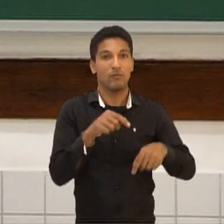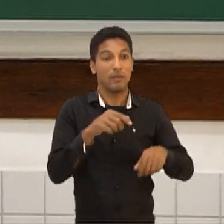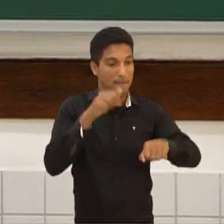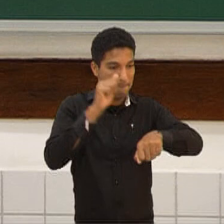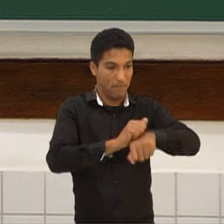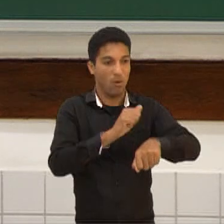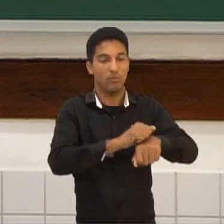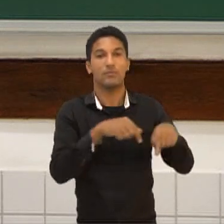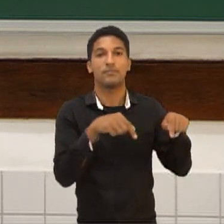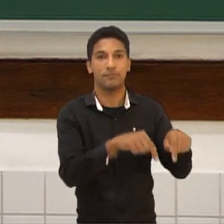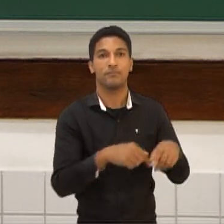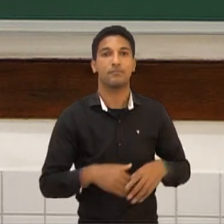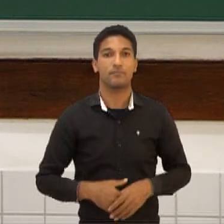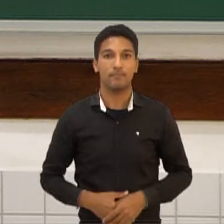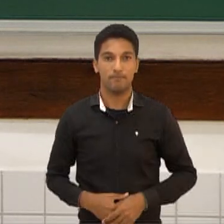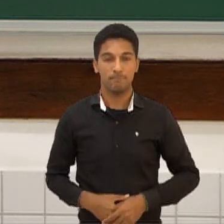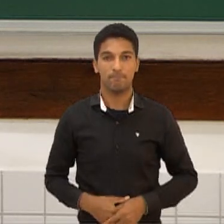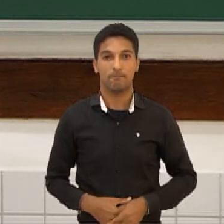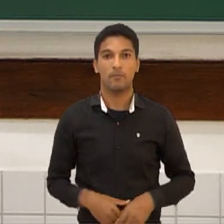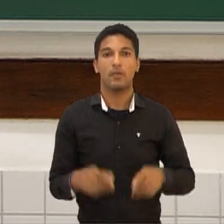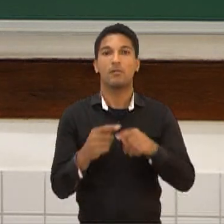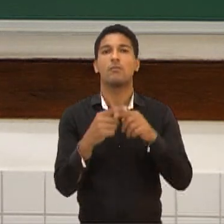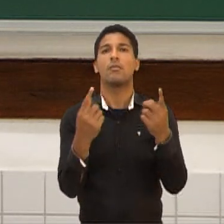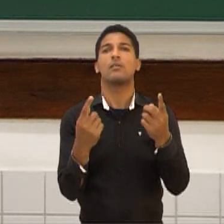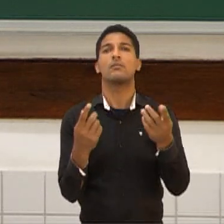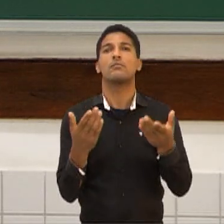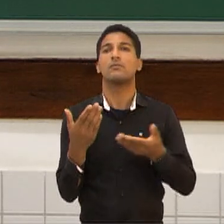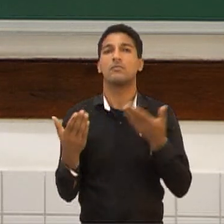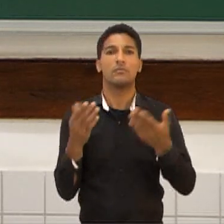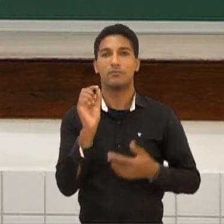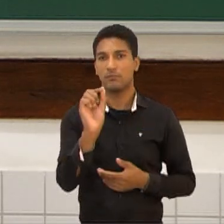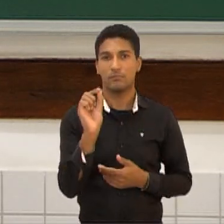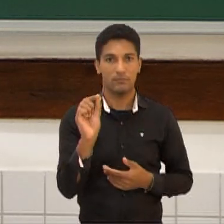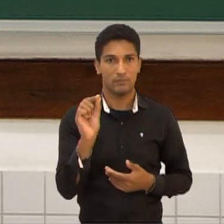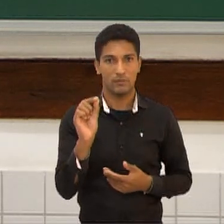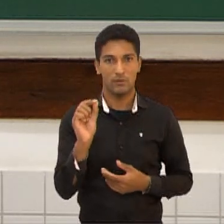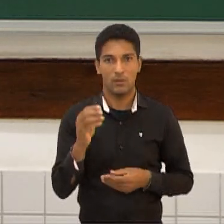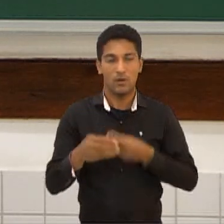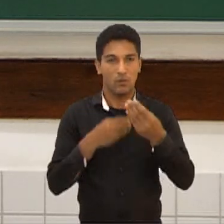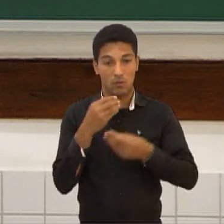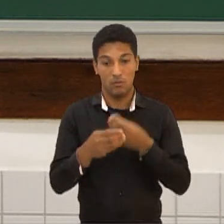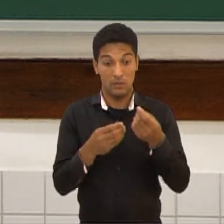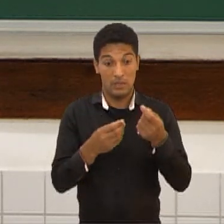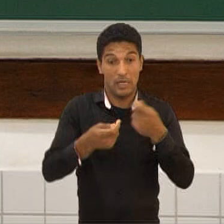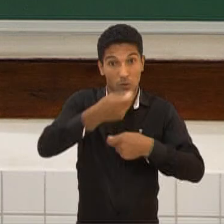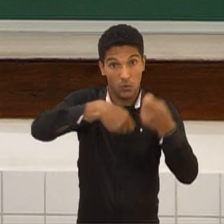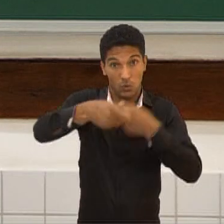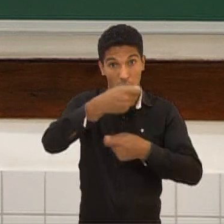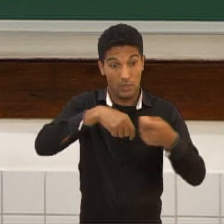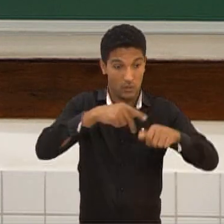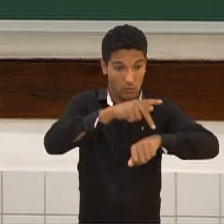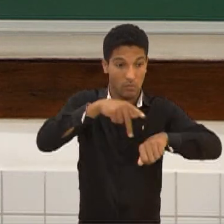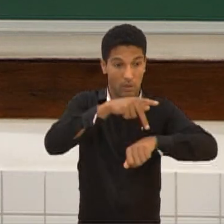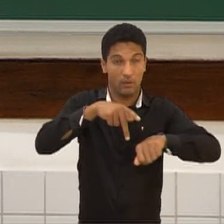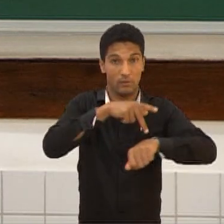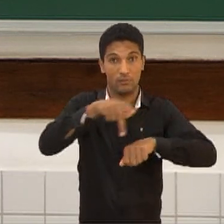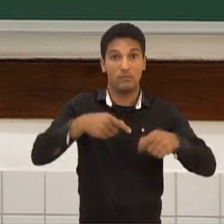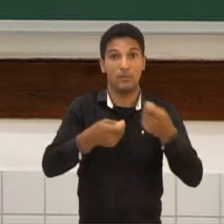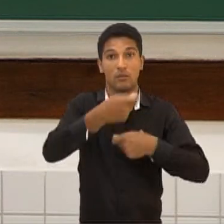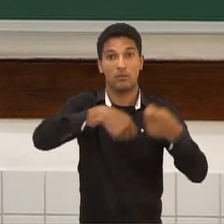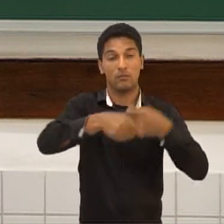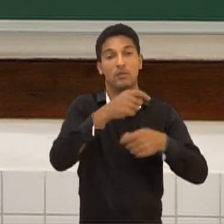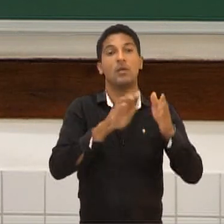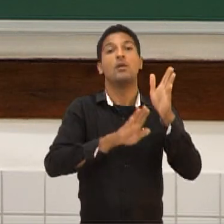novo nessa tecla do crescimento econômico, que muitas vezes não é o sinônimo do desenvolvimento humano. Nós temos